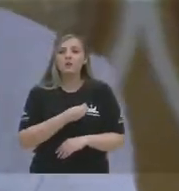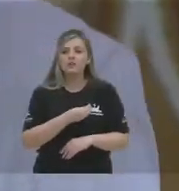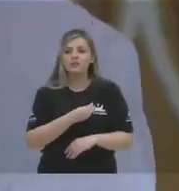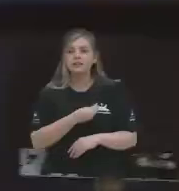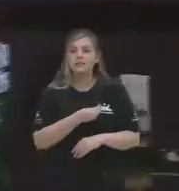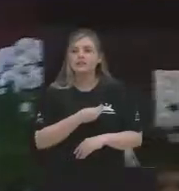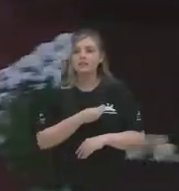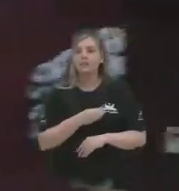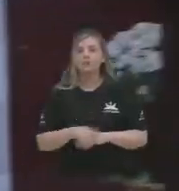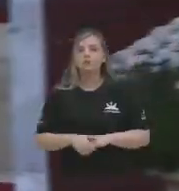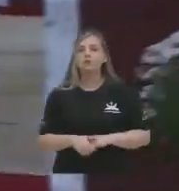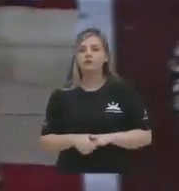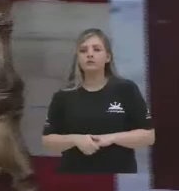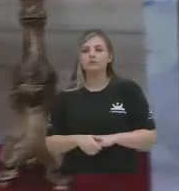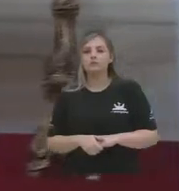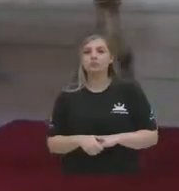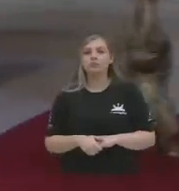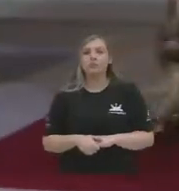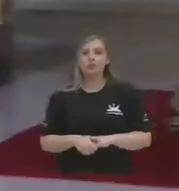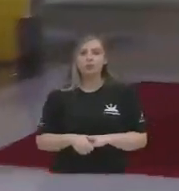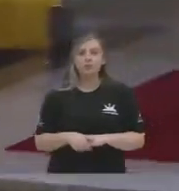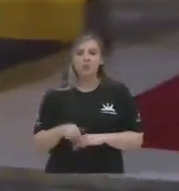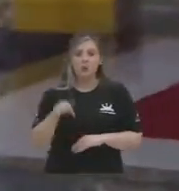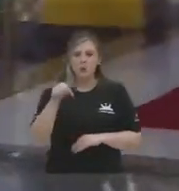Nós estamos com esse poço aqui,